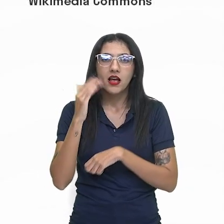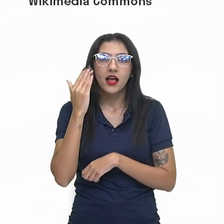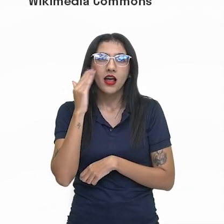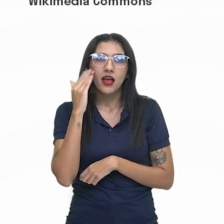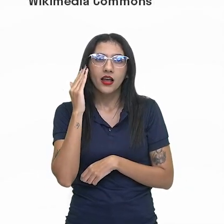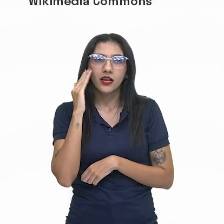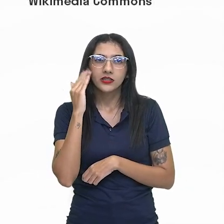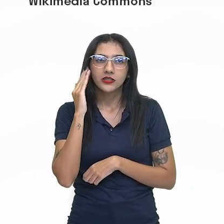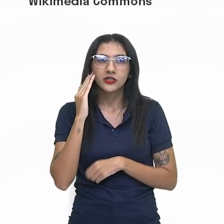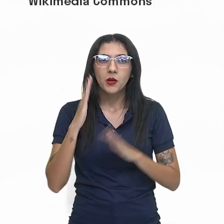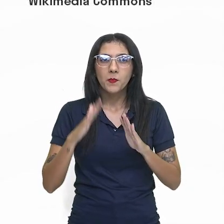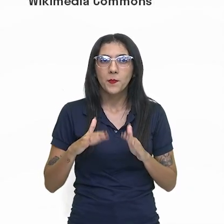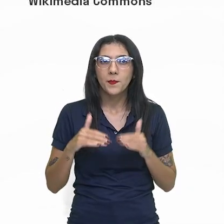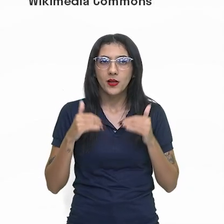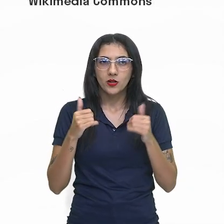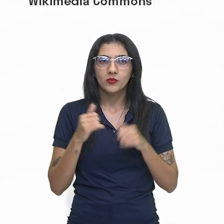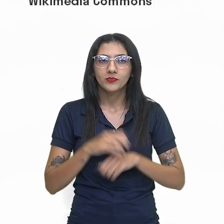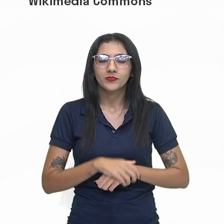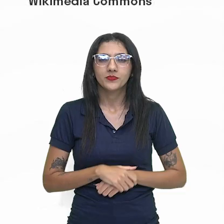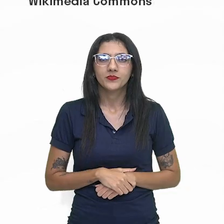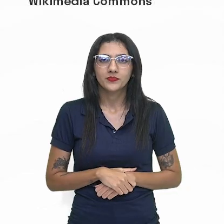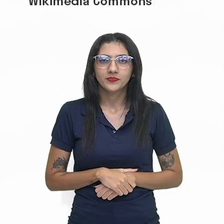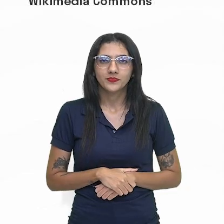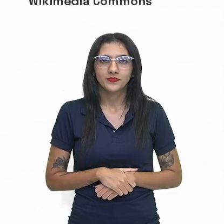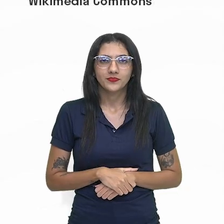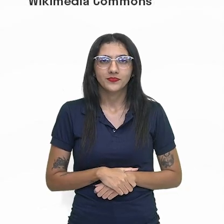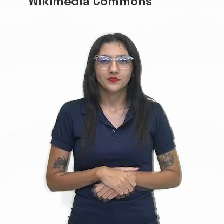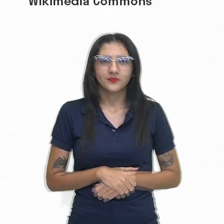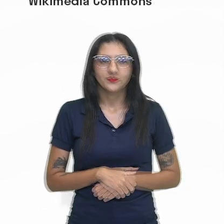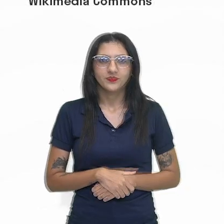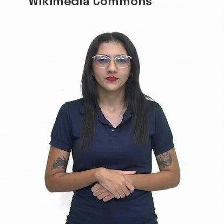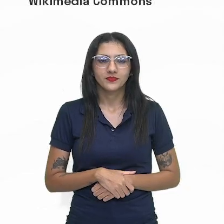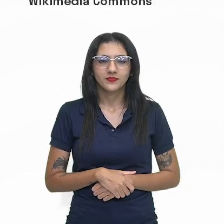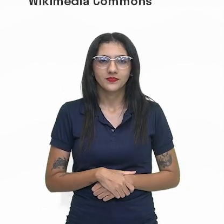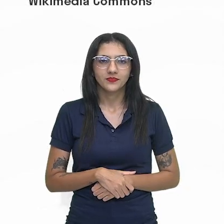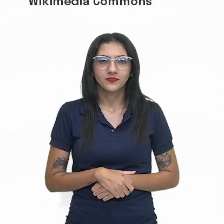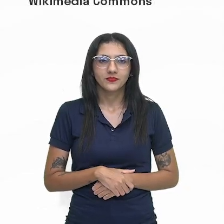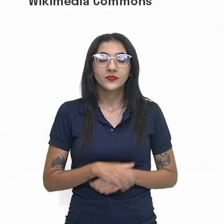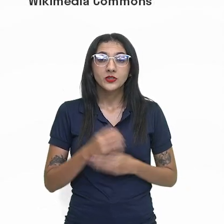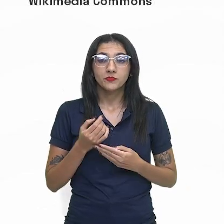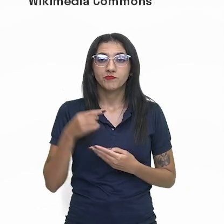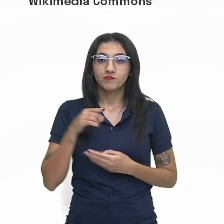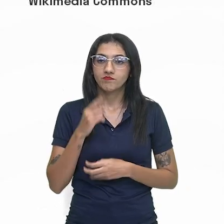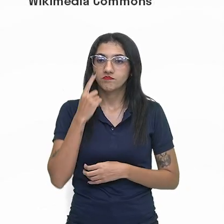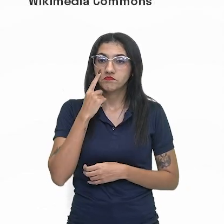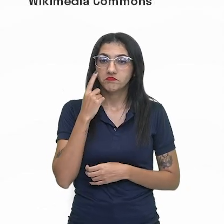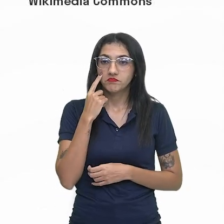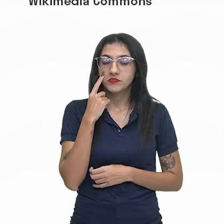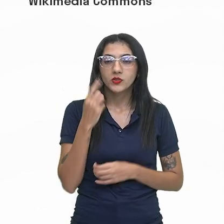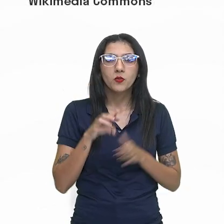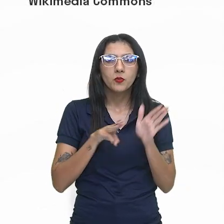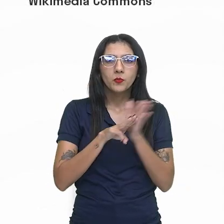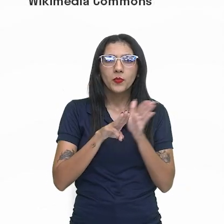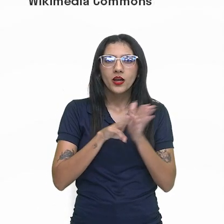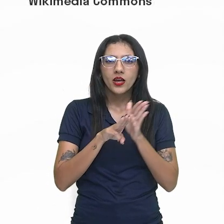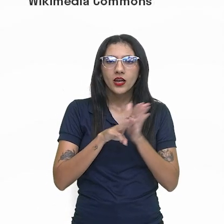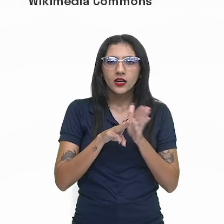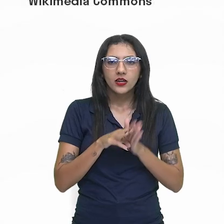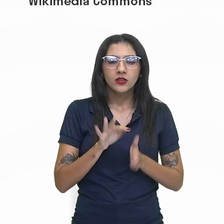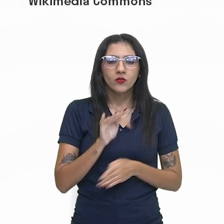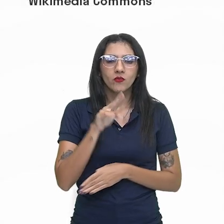realidade social. Muito bem, eu falei aqui que o método usado por Émile Durkheim era o